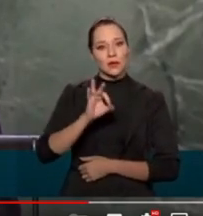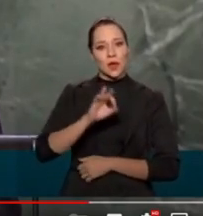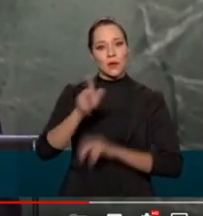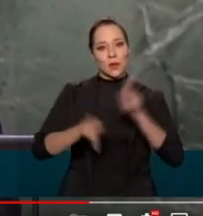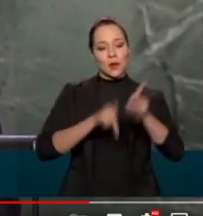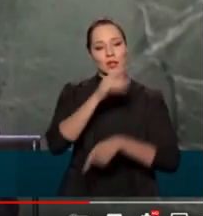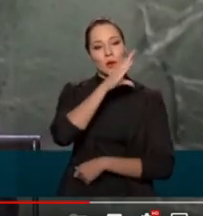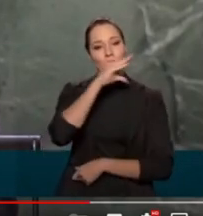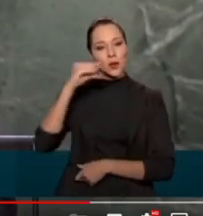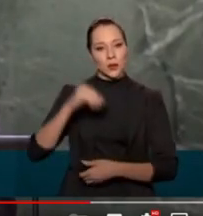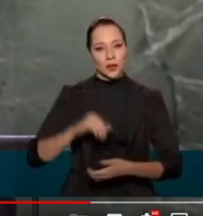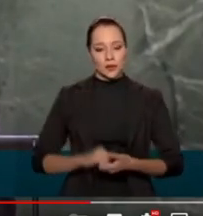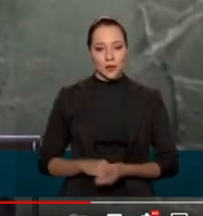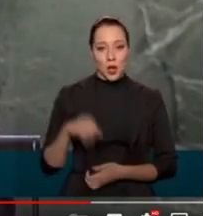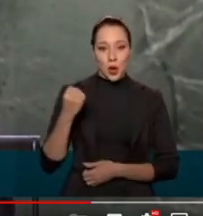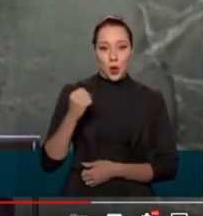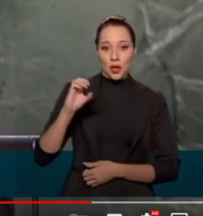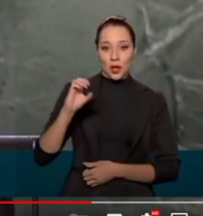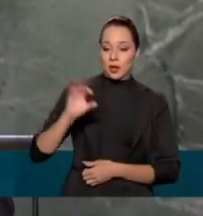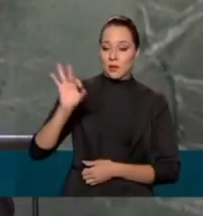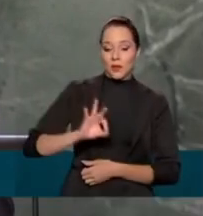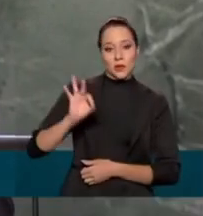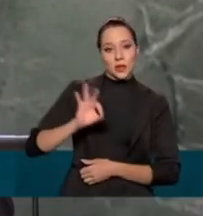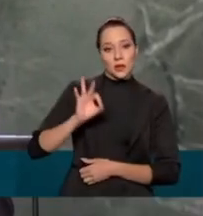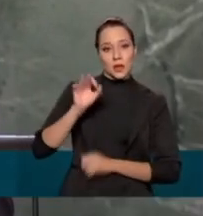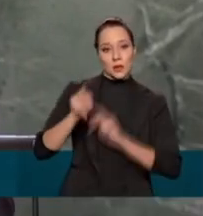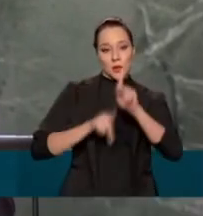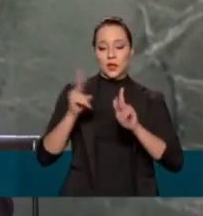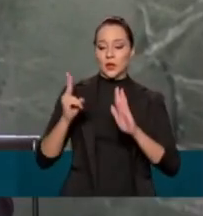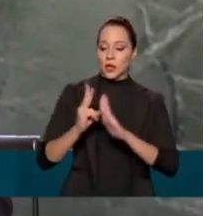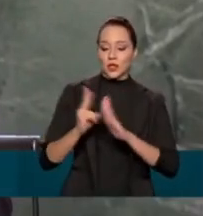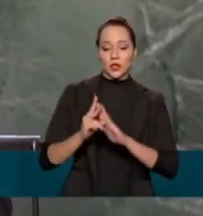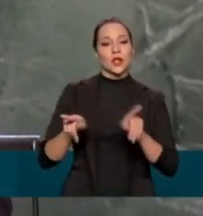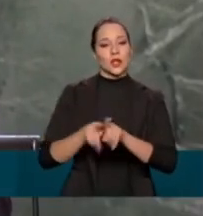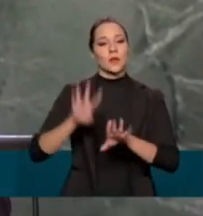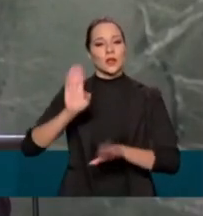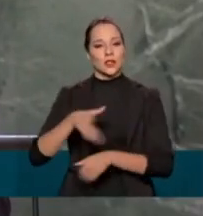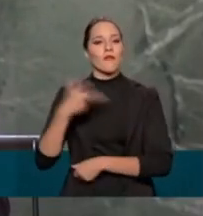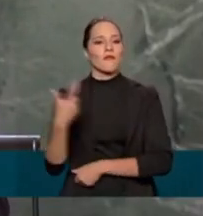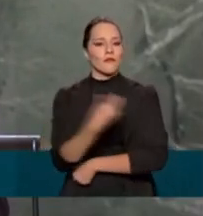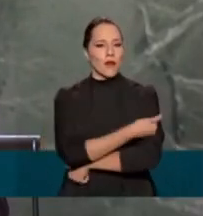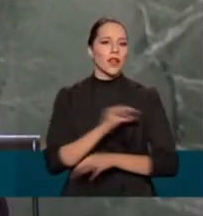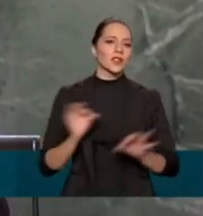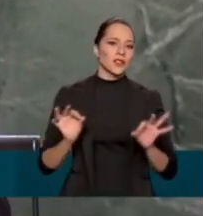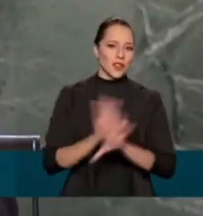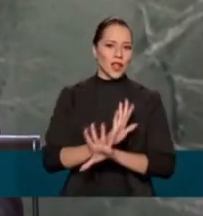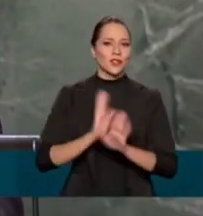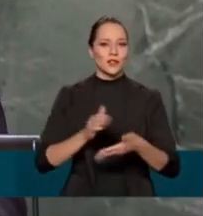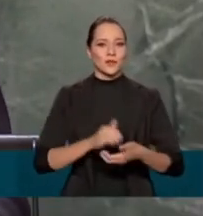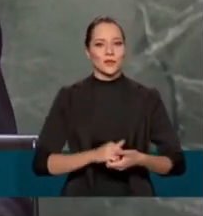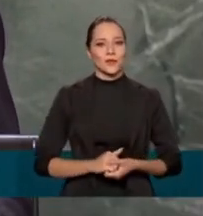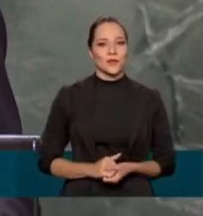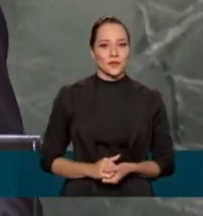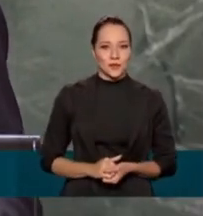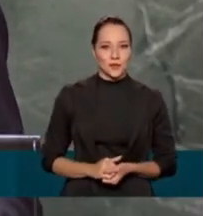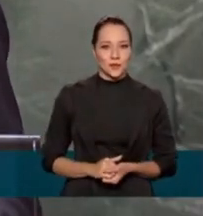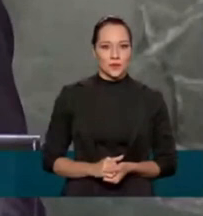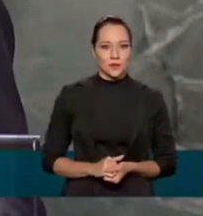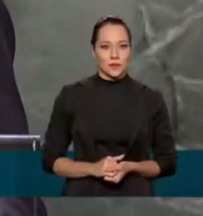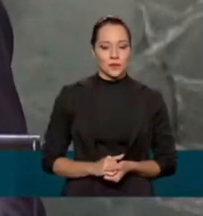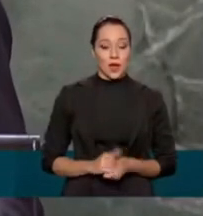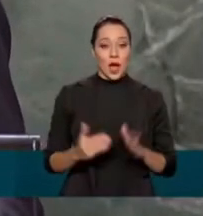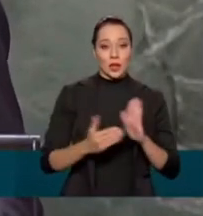adulta a oitenta por cento da população indígena também já foi totalmente assinado